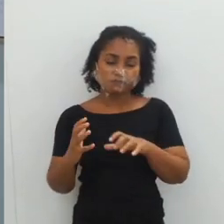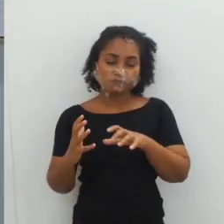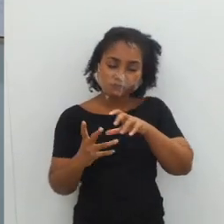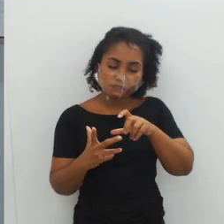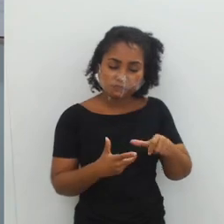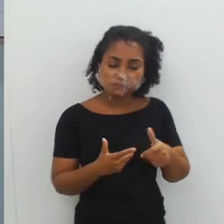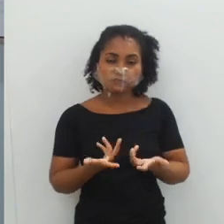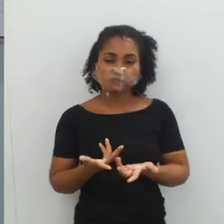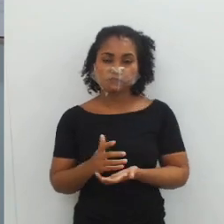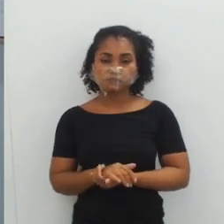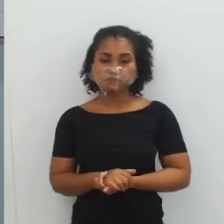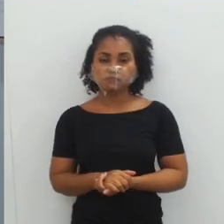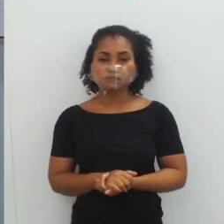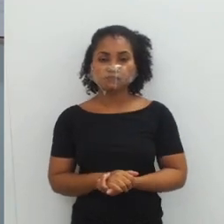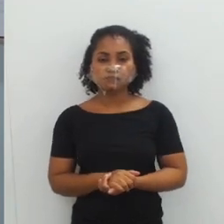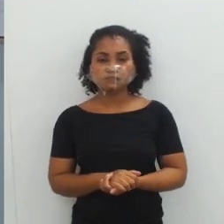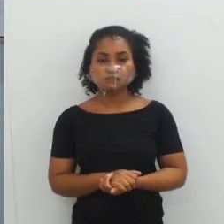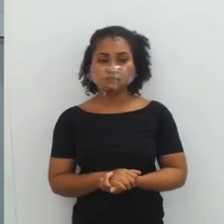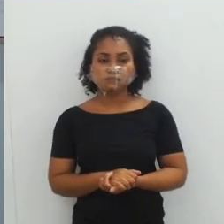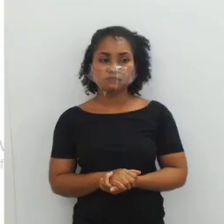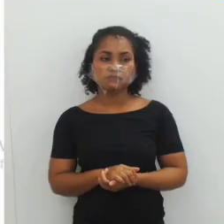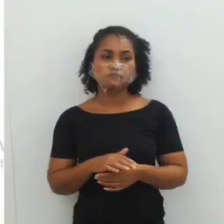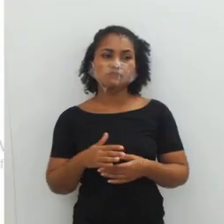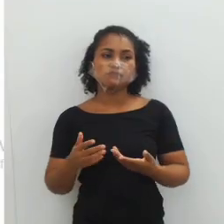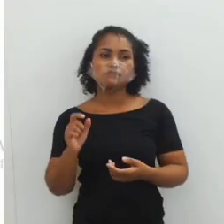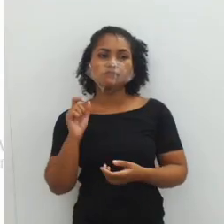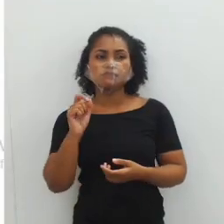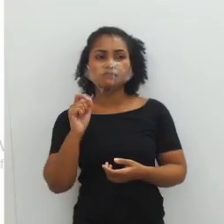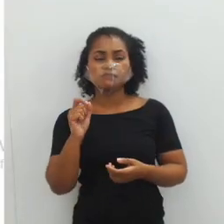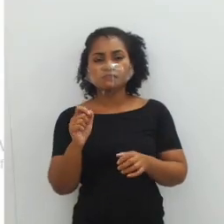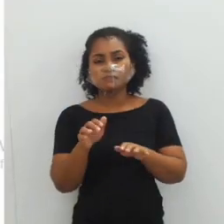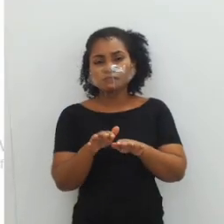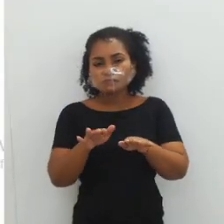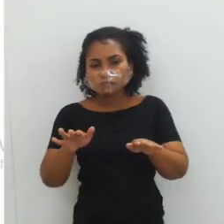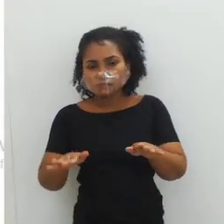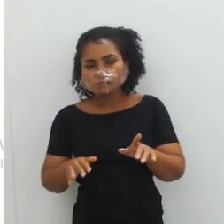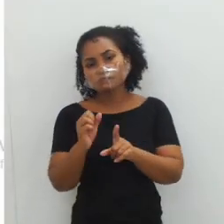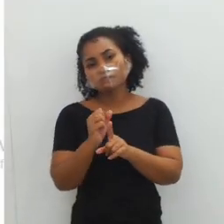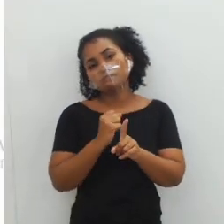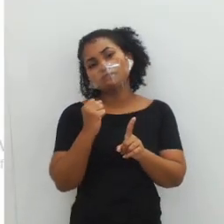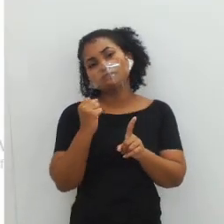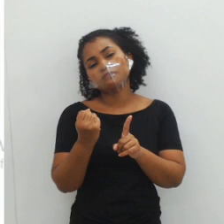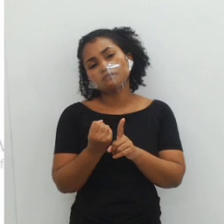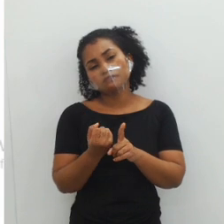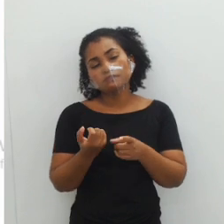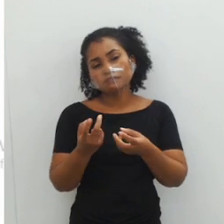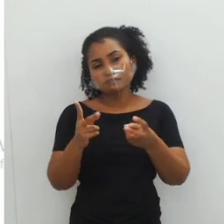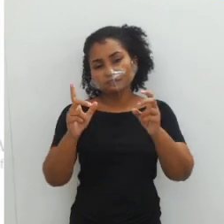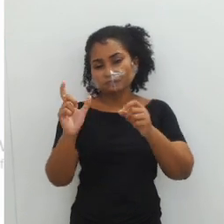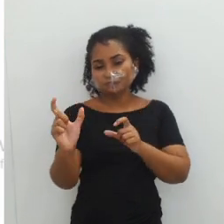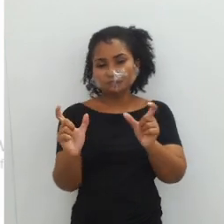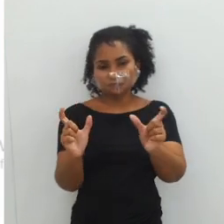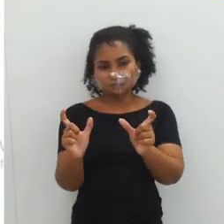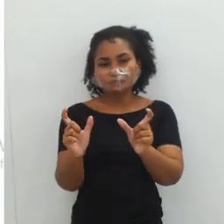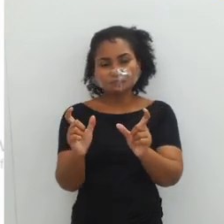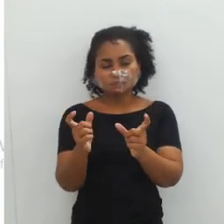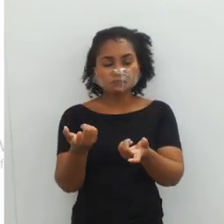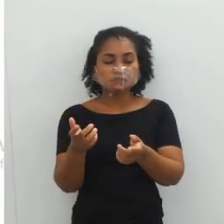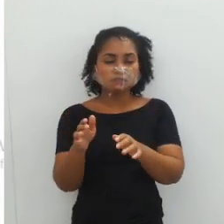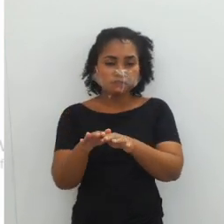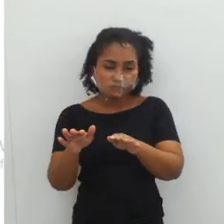modo geral. E aí, o que é desigualdade social, O termo desigualdade social é um